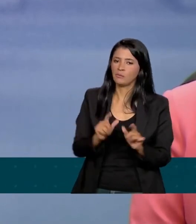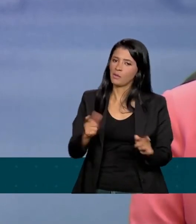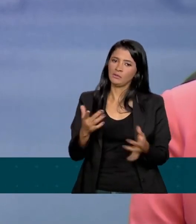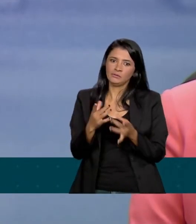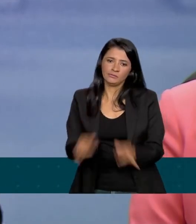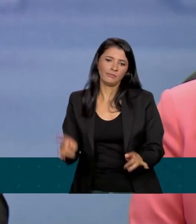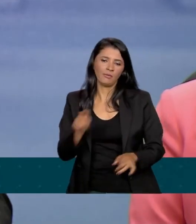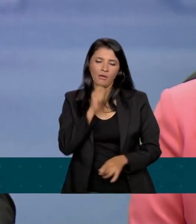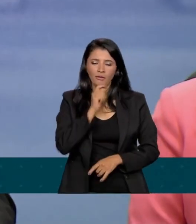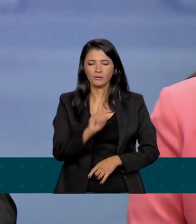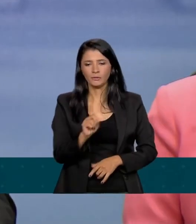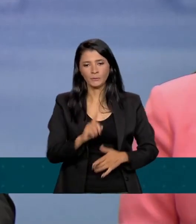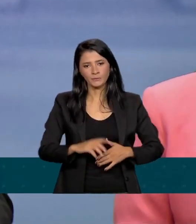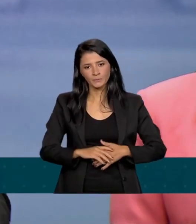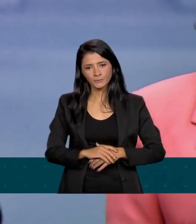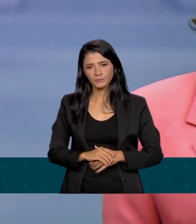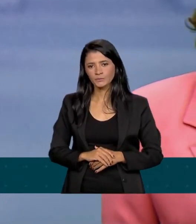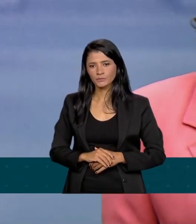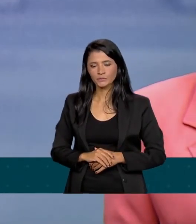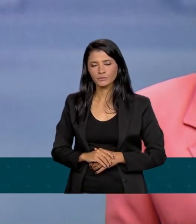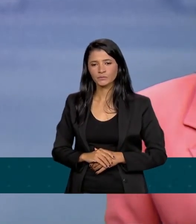erradica.